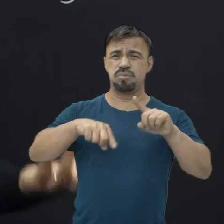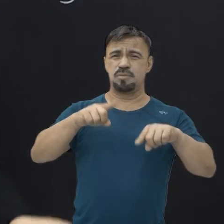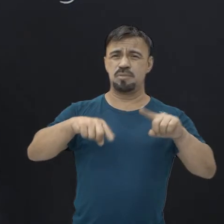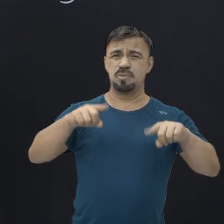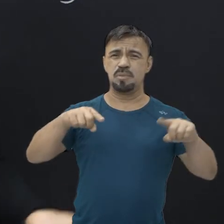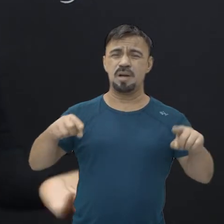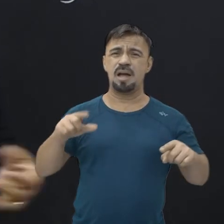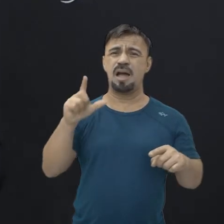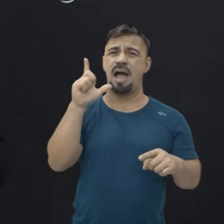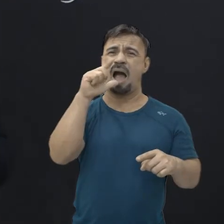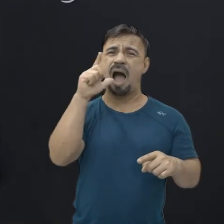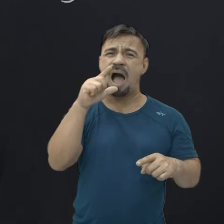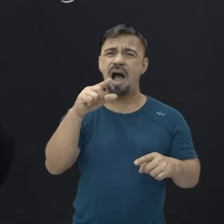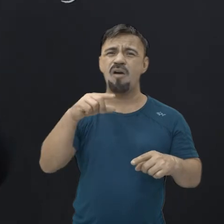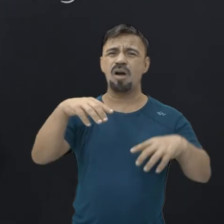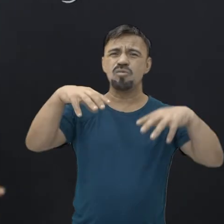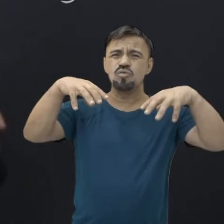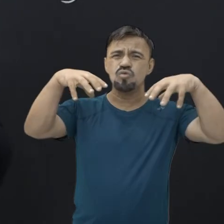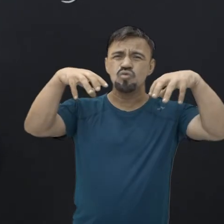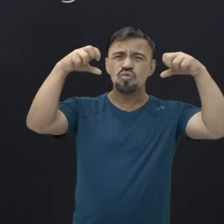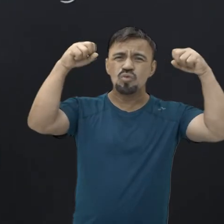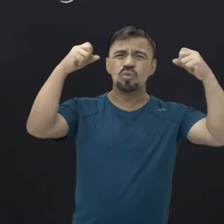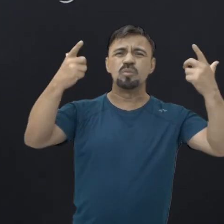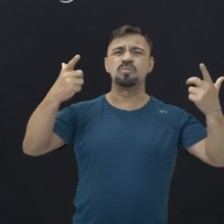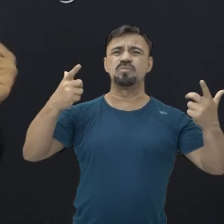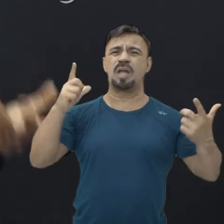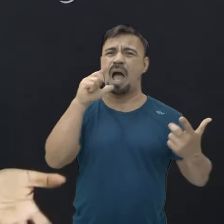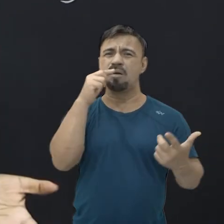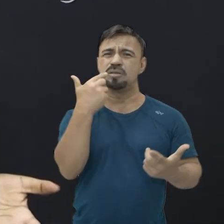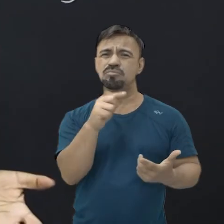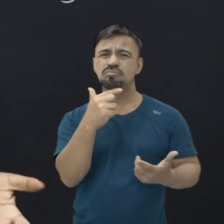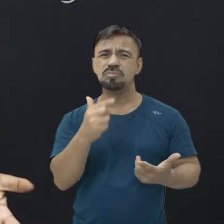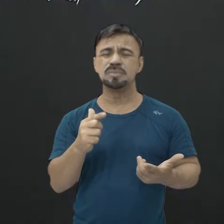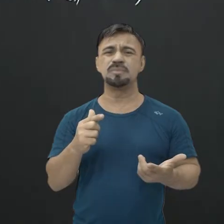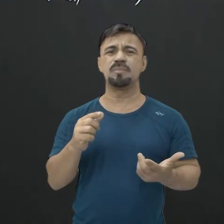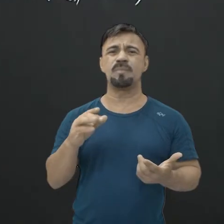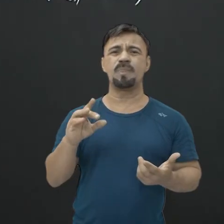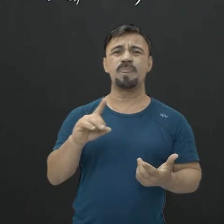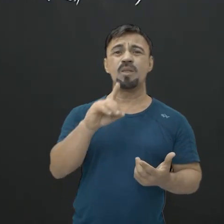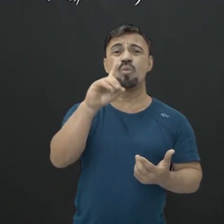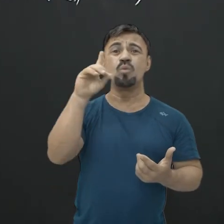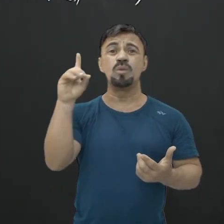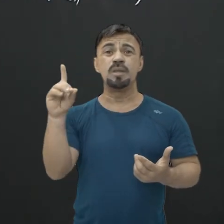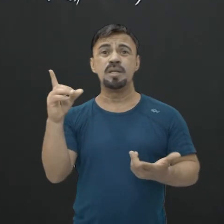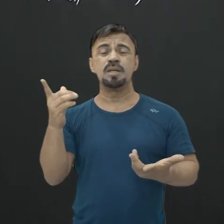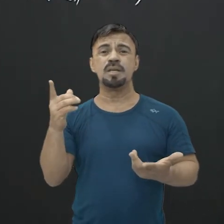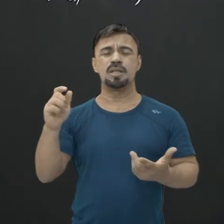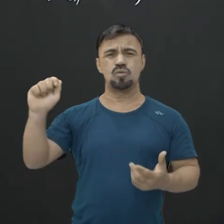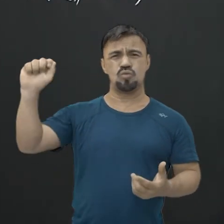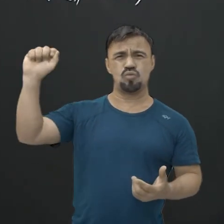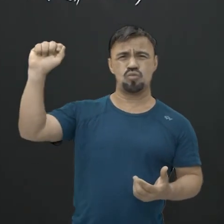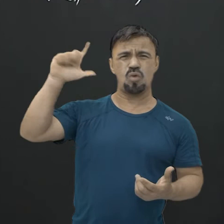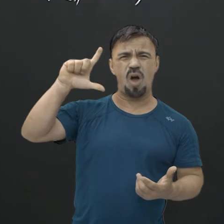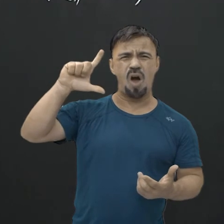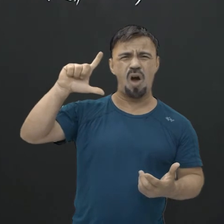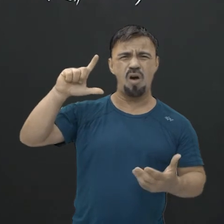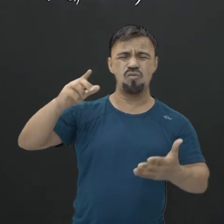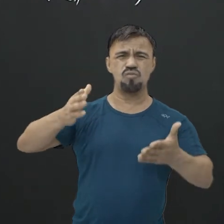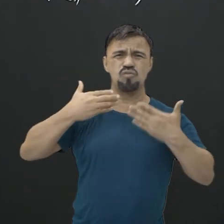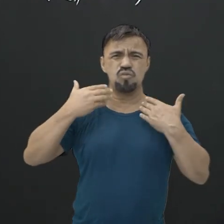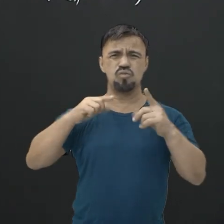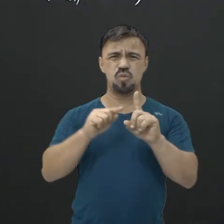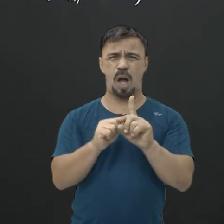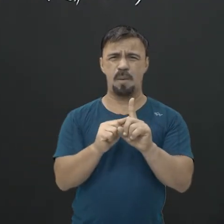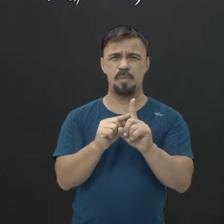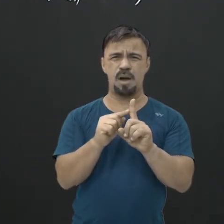pouca água disponível. Então, assim, eu tenho um dia com uma intensidade solar e com a temperatura muito